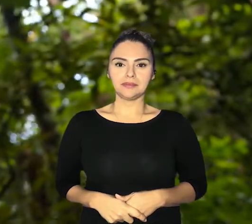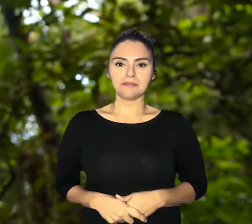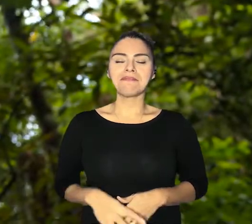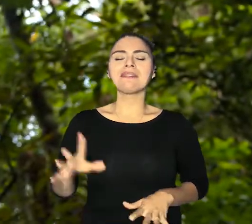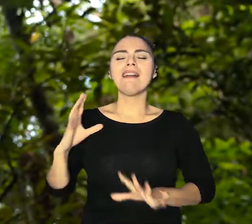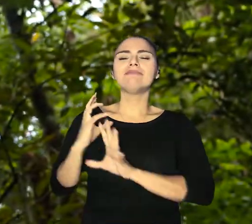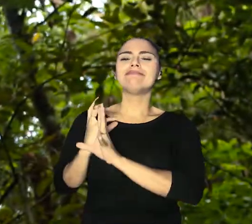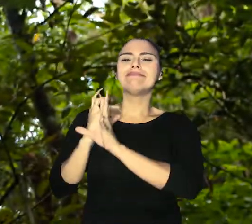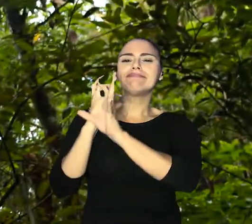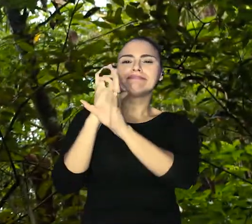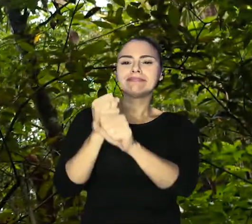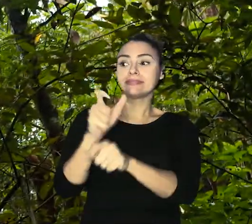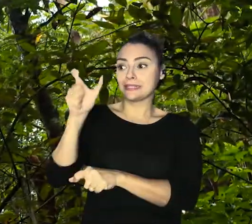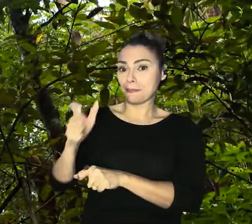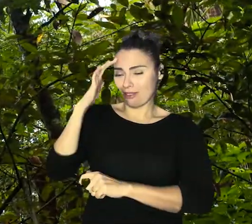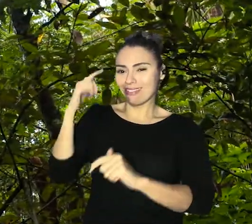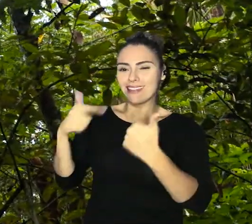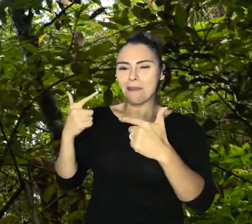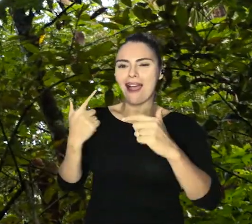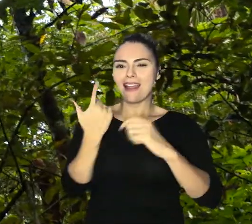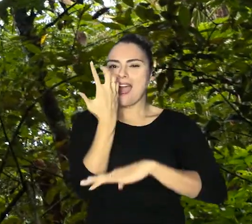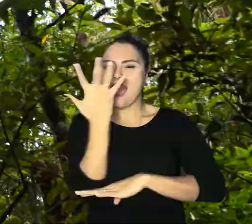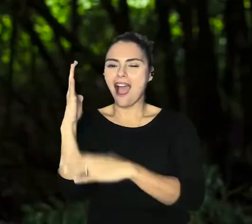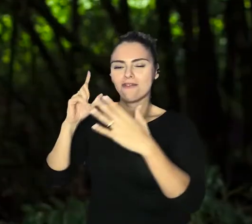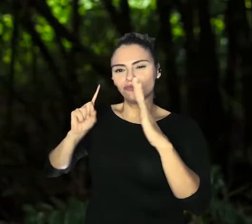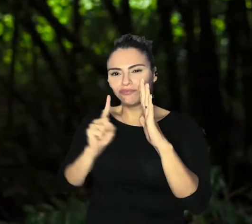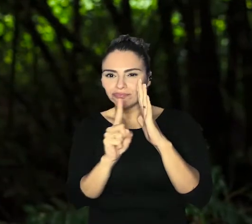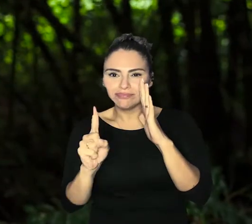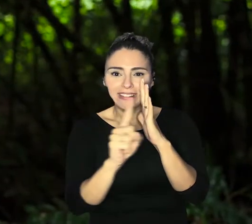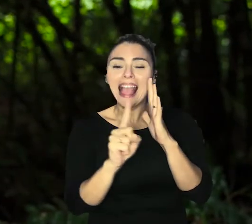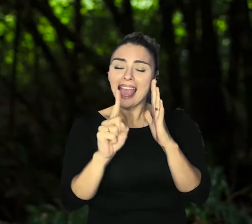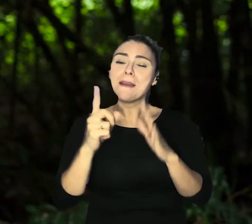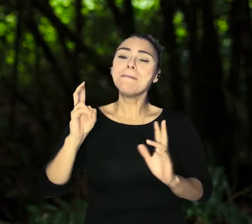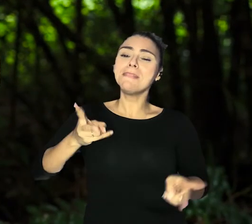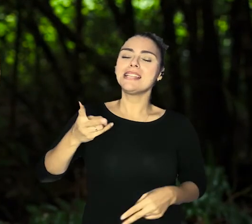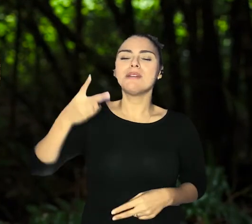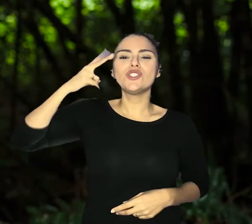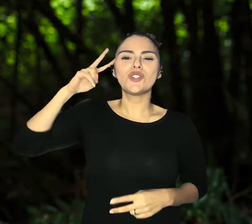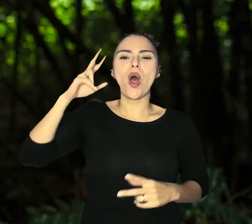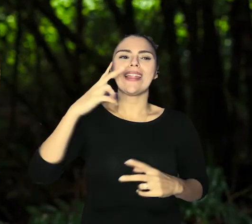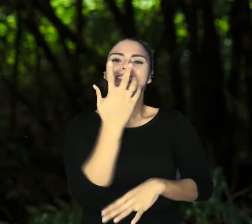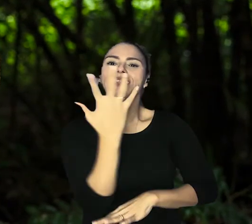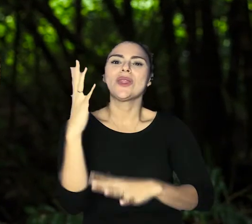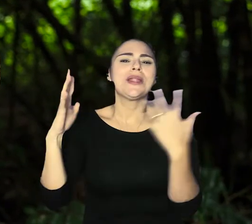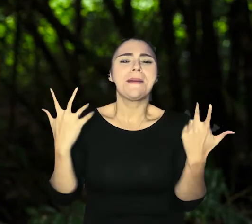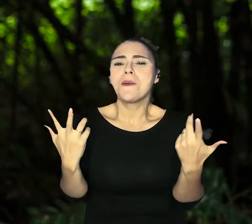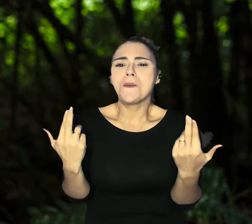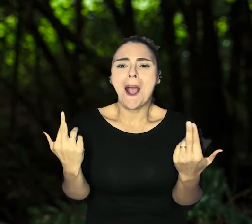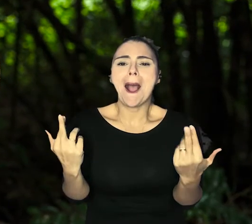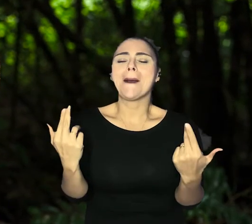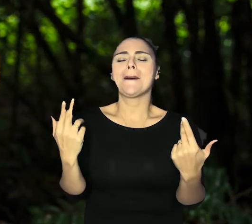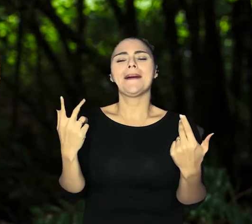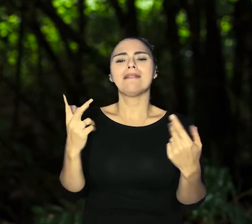A história do mateiro é a história da Mata Atlântica, é a história da preservação e da necessidade que a gente tem